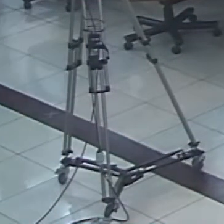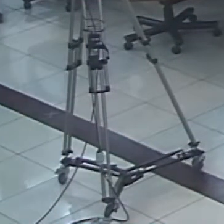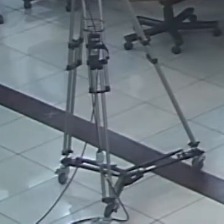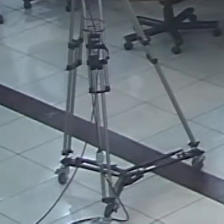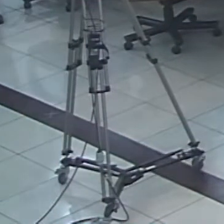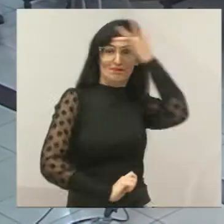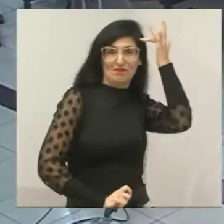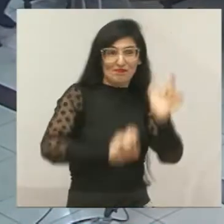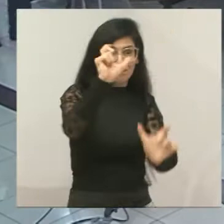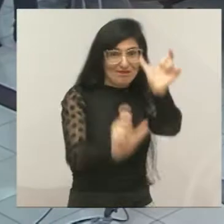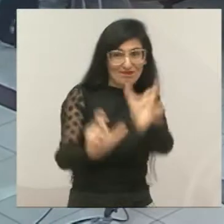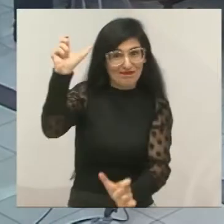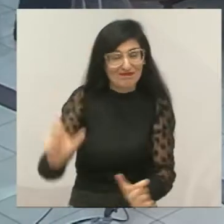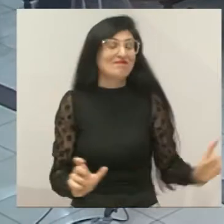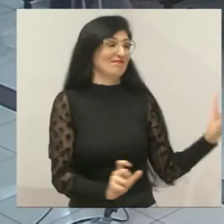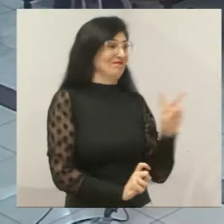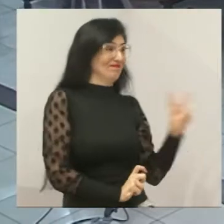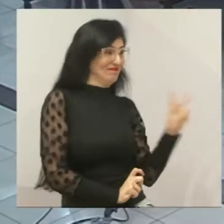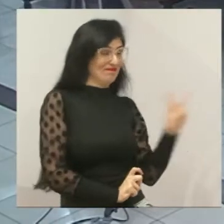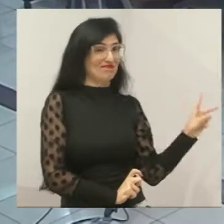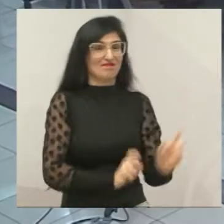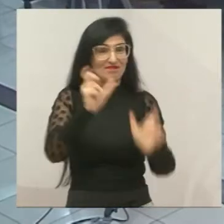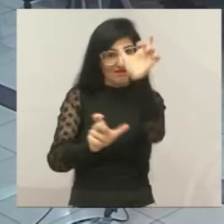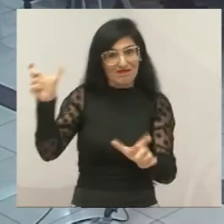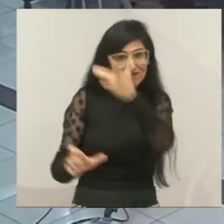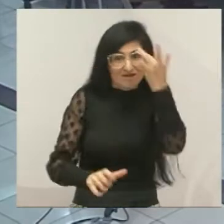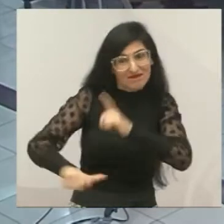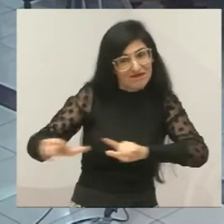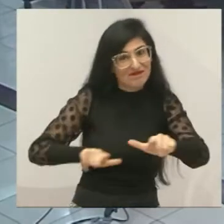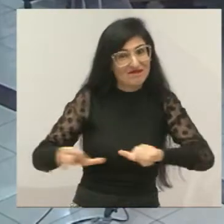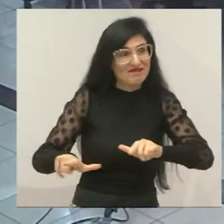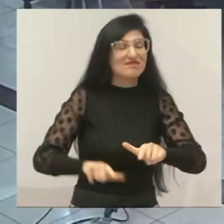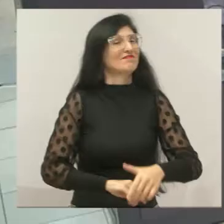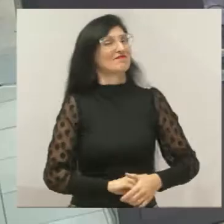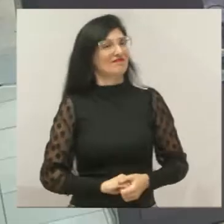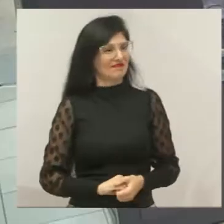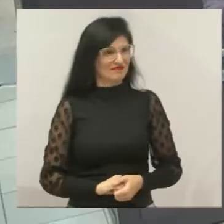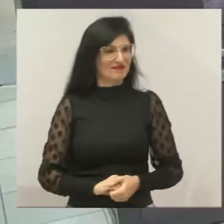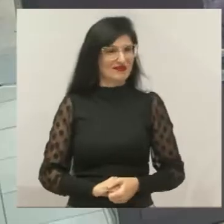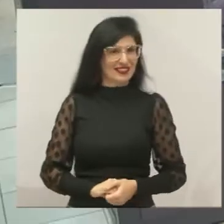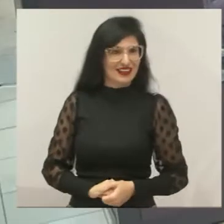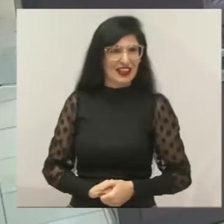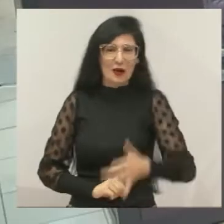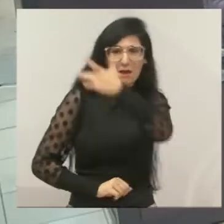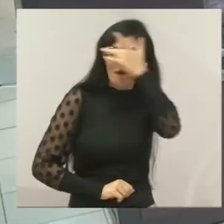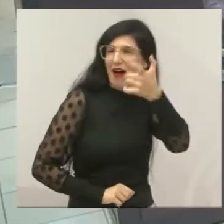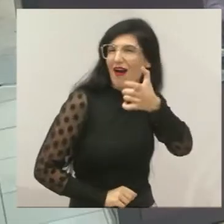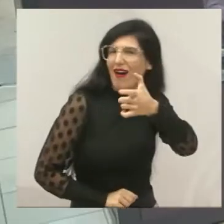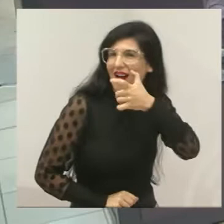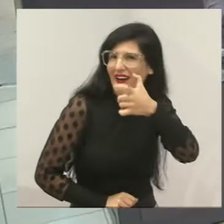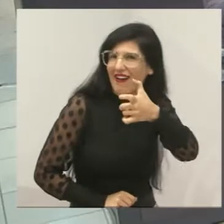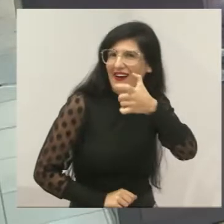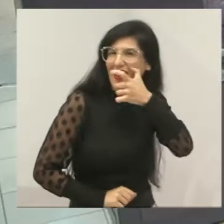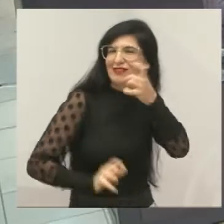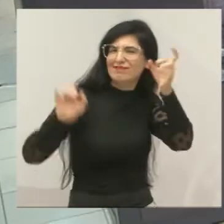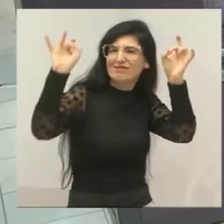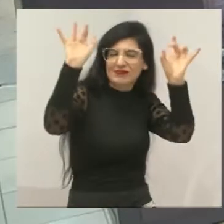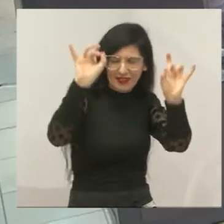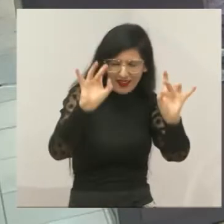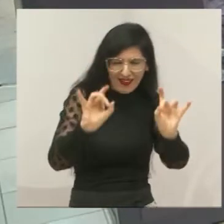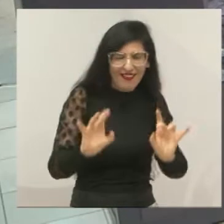Senhores membros da mesa, senhores vereadores, senhores servidores, senhores telespectadores, em